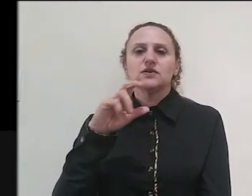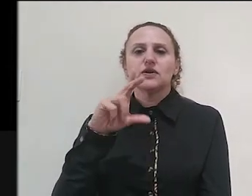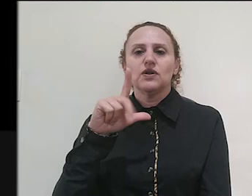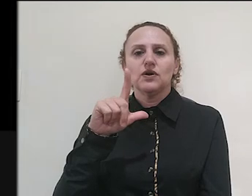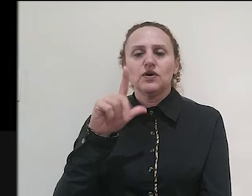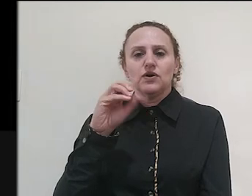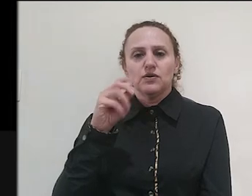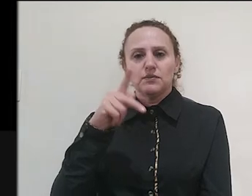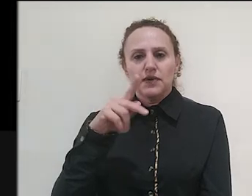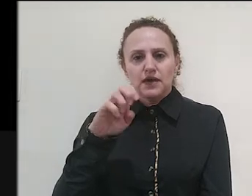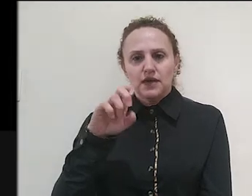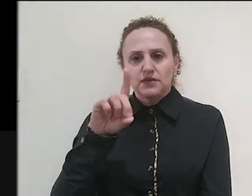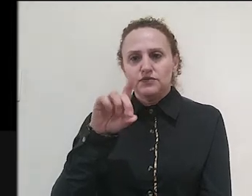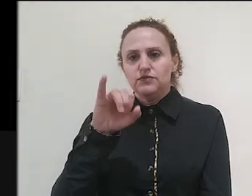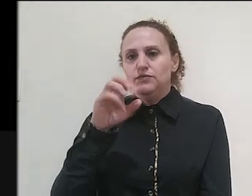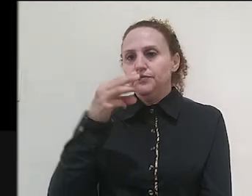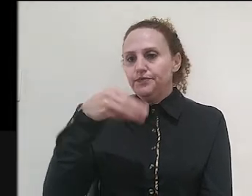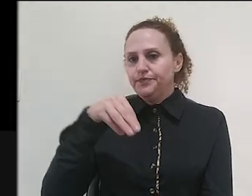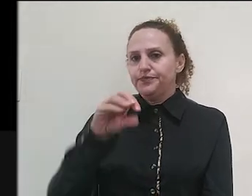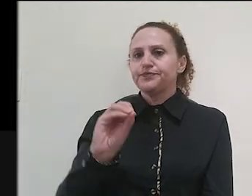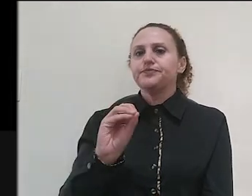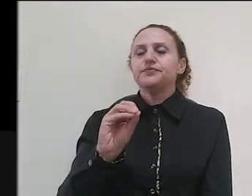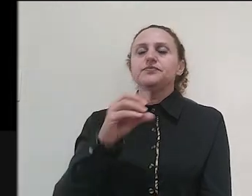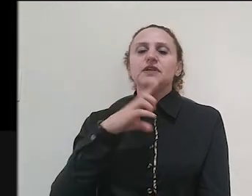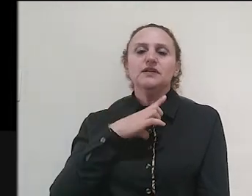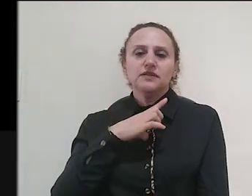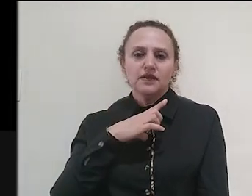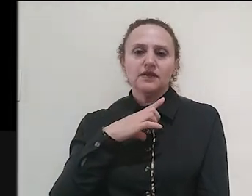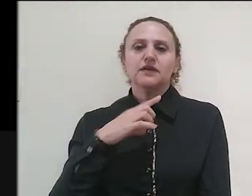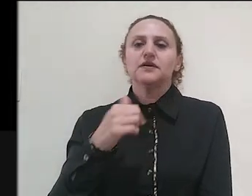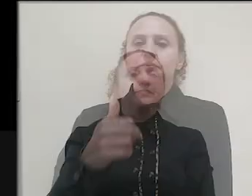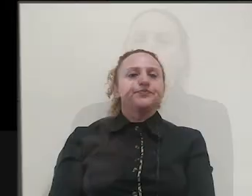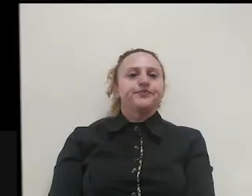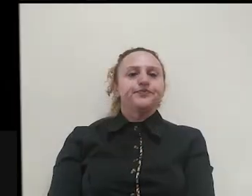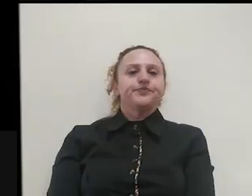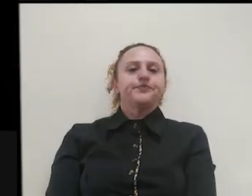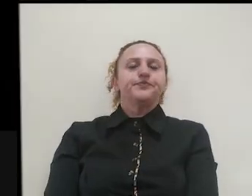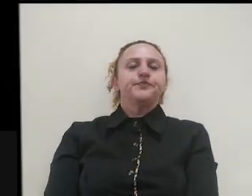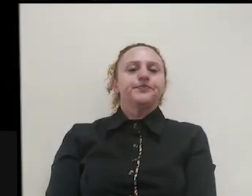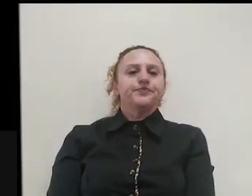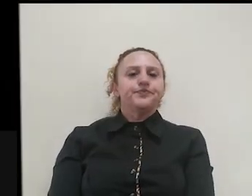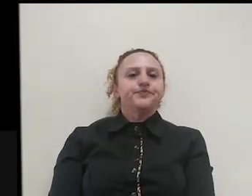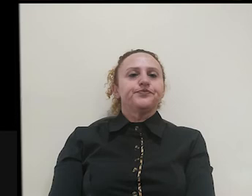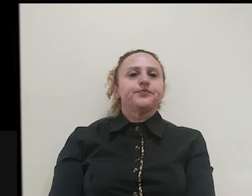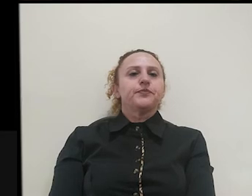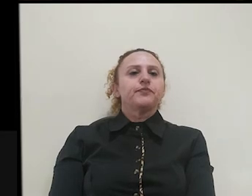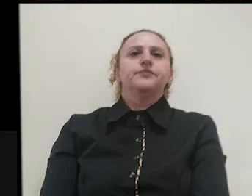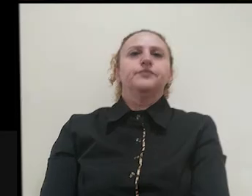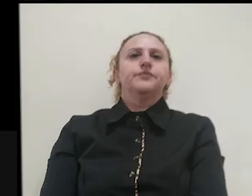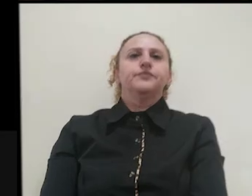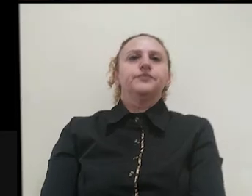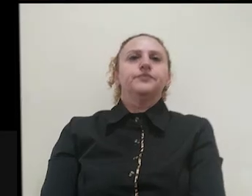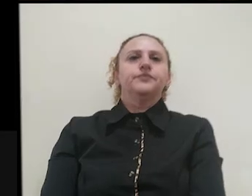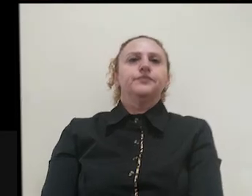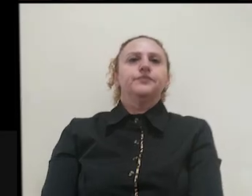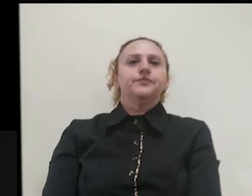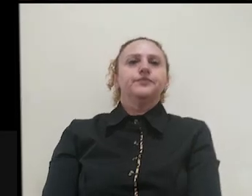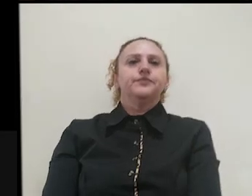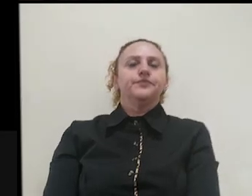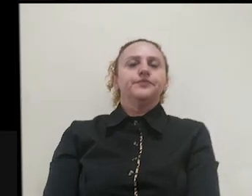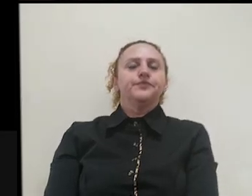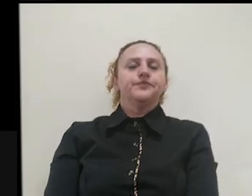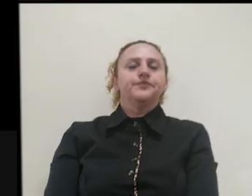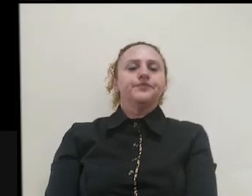do Rousseau, do Voltaire e do Montesquieu. Enciclopedismo, essa ideia de você tentar acumular o conhecimento, né? Livros